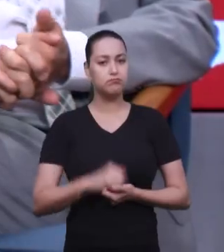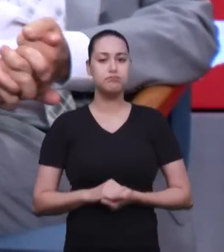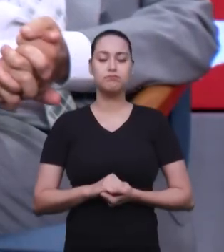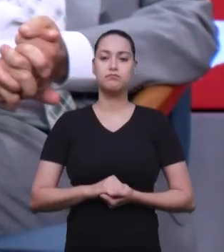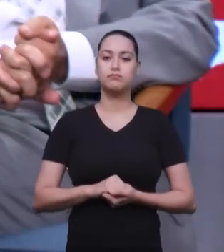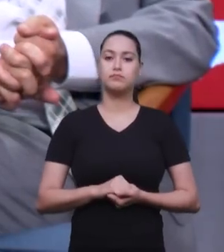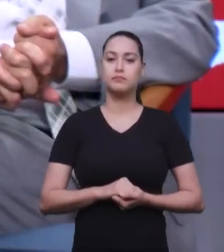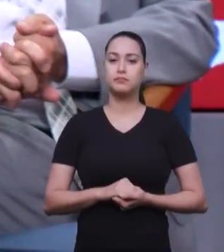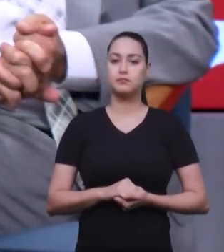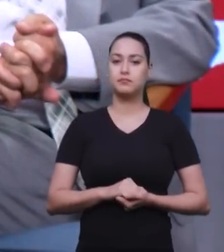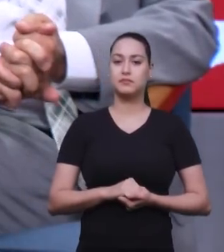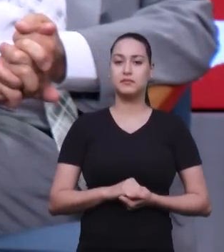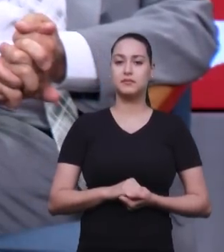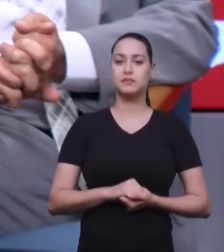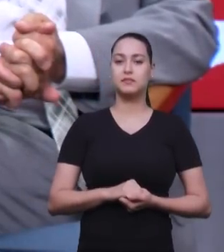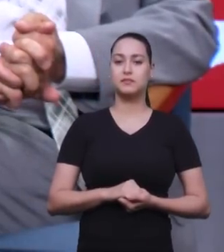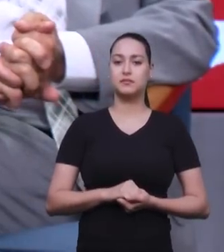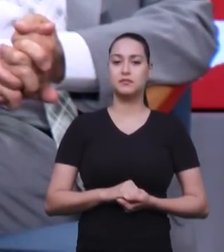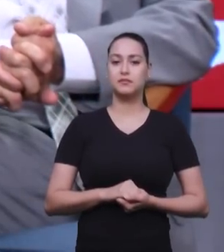se observar isso.